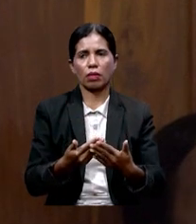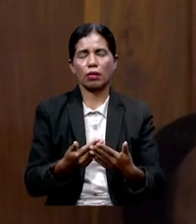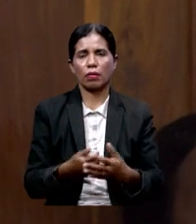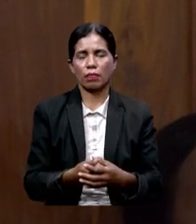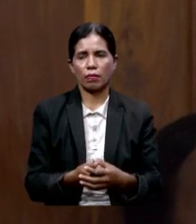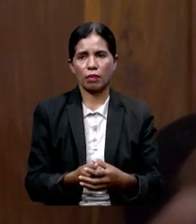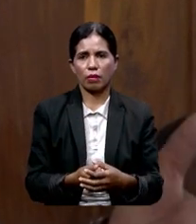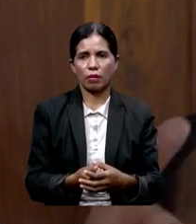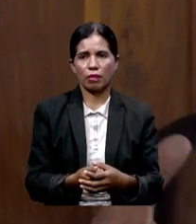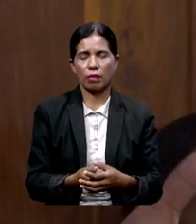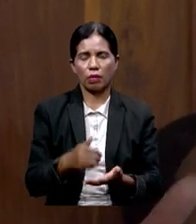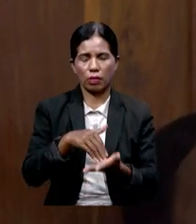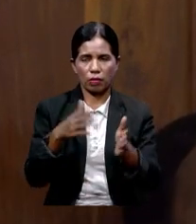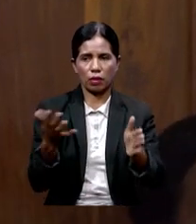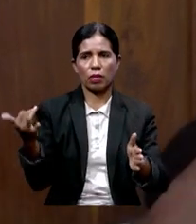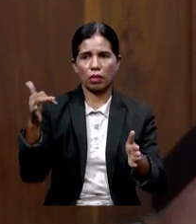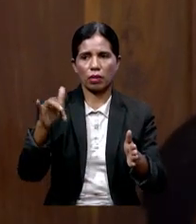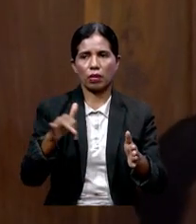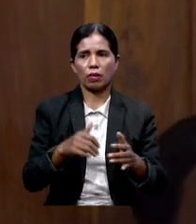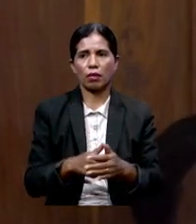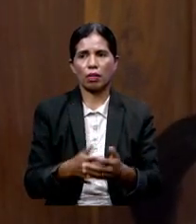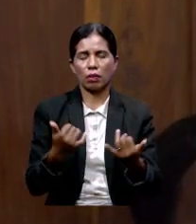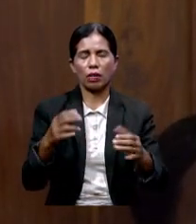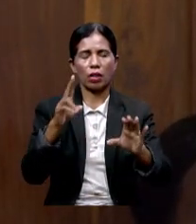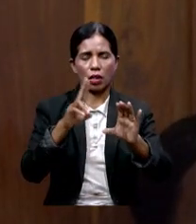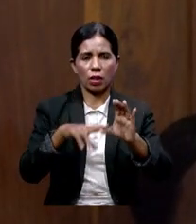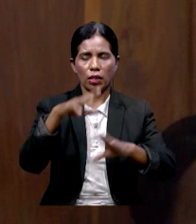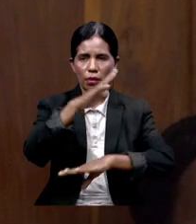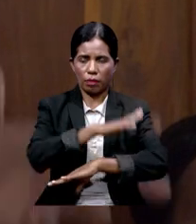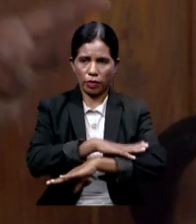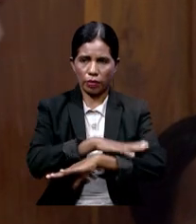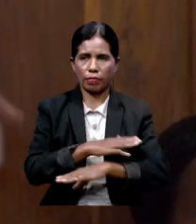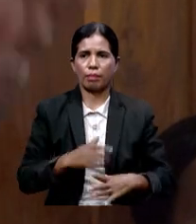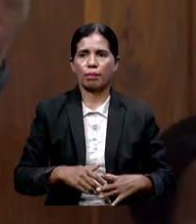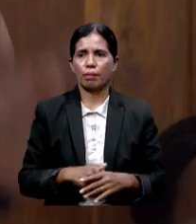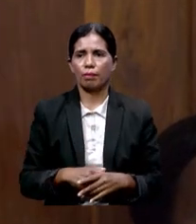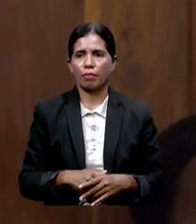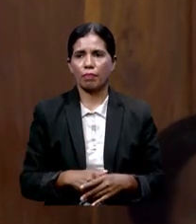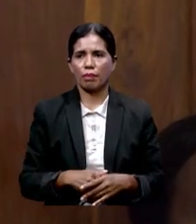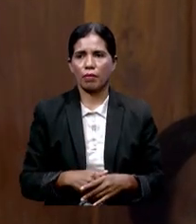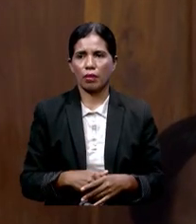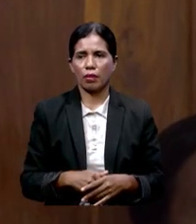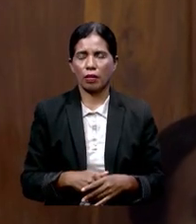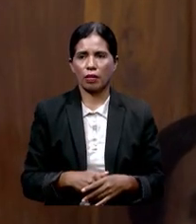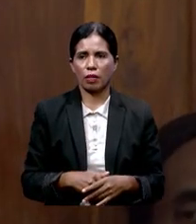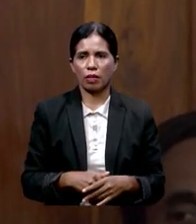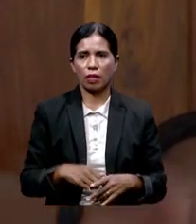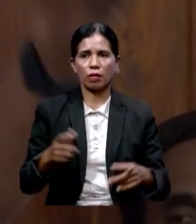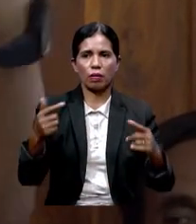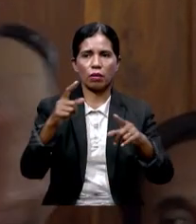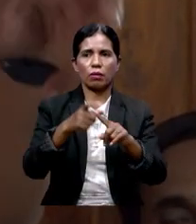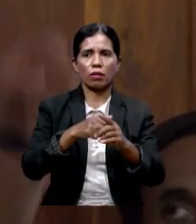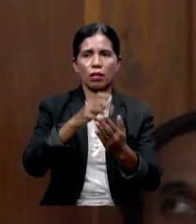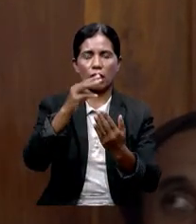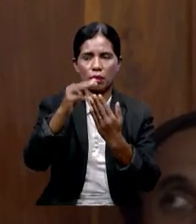durante se era feitado cadeira agora cadeira mesa mais tarde abrir Marfons ne